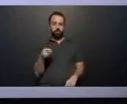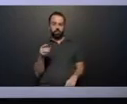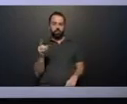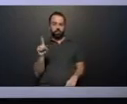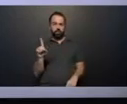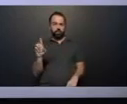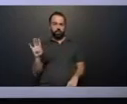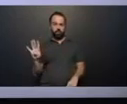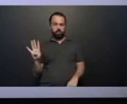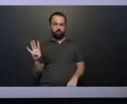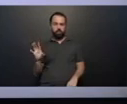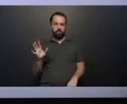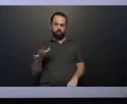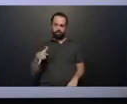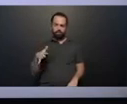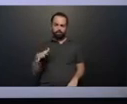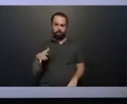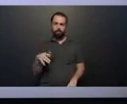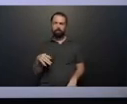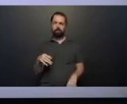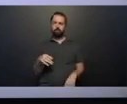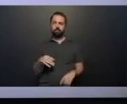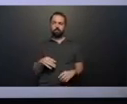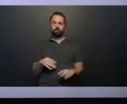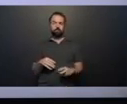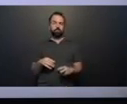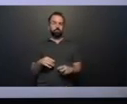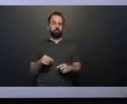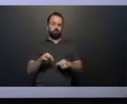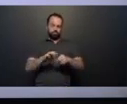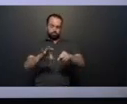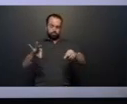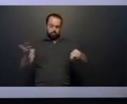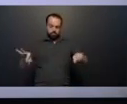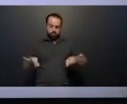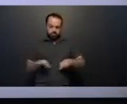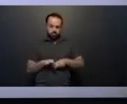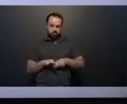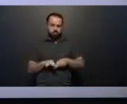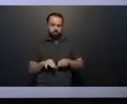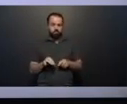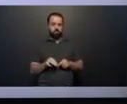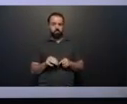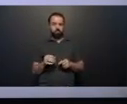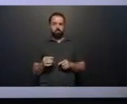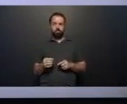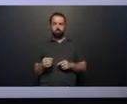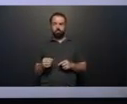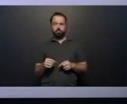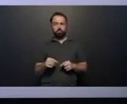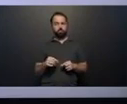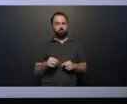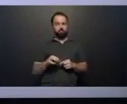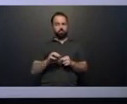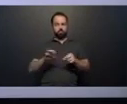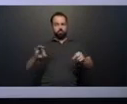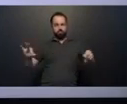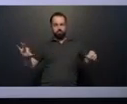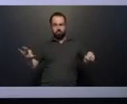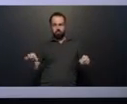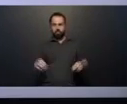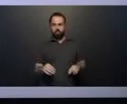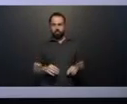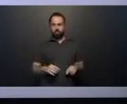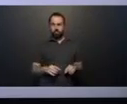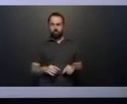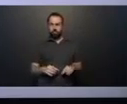diâmetro, faço a divisão do comprimento pelo diâmetro, eu vou encontrar o π. Da mesma forma do canteiro que eu citei